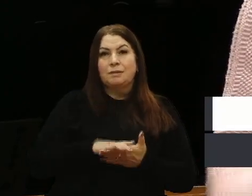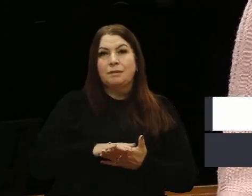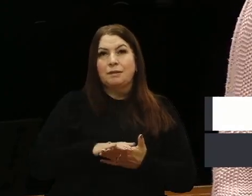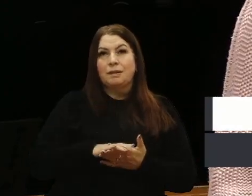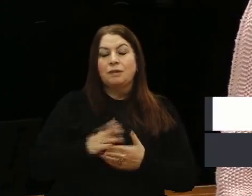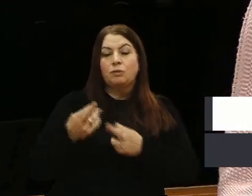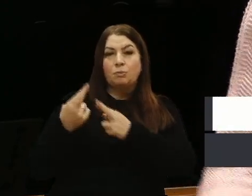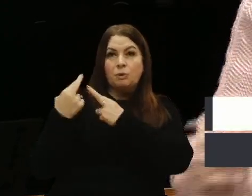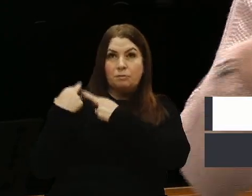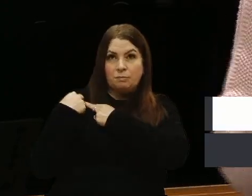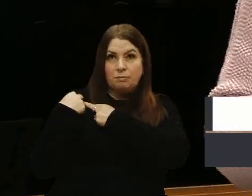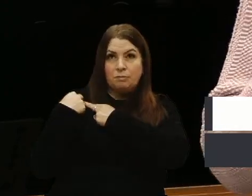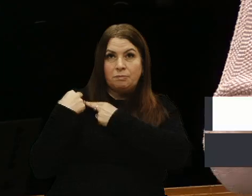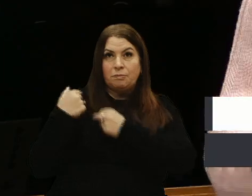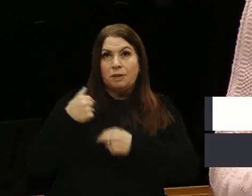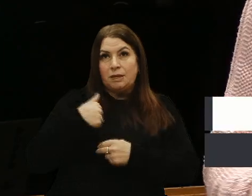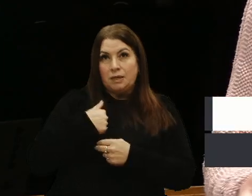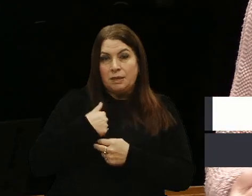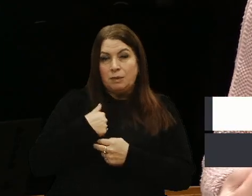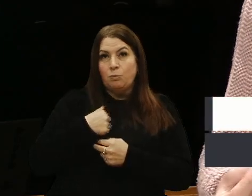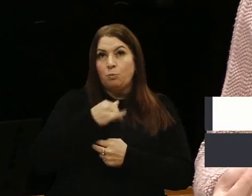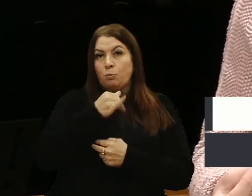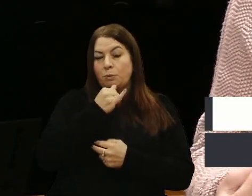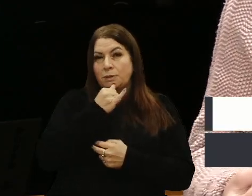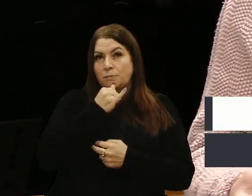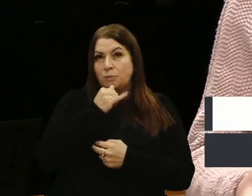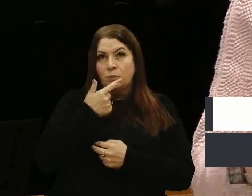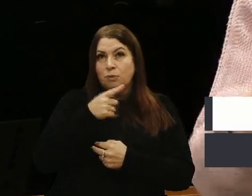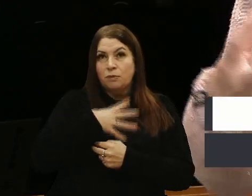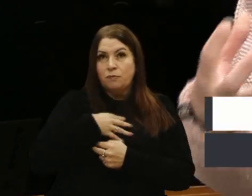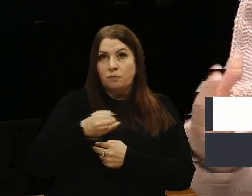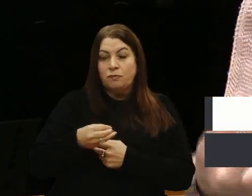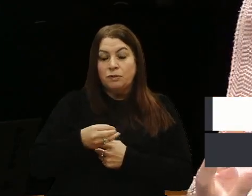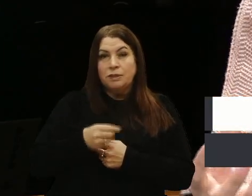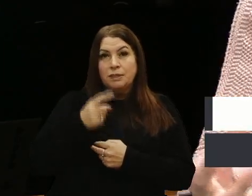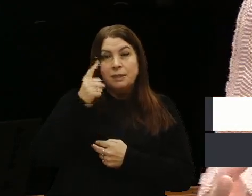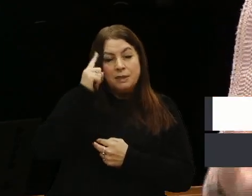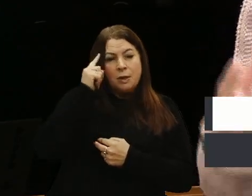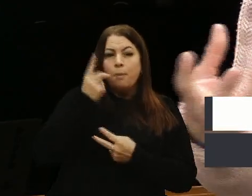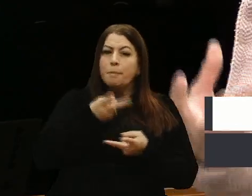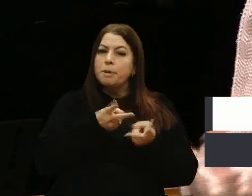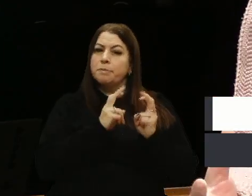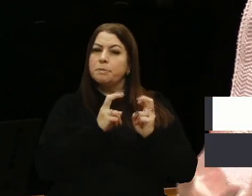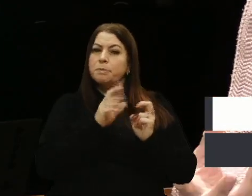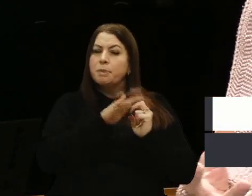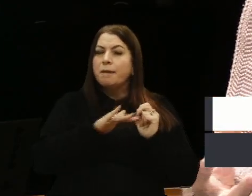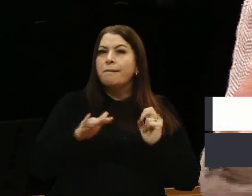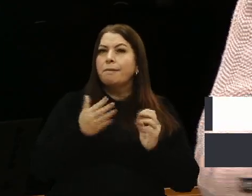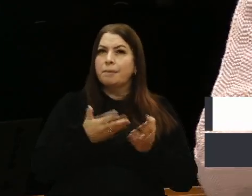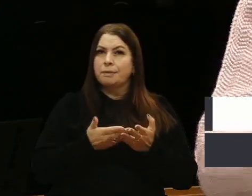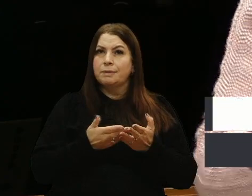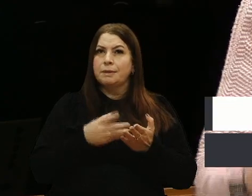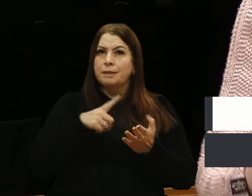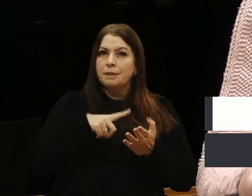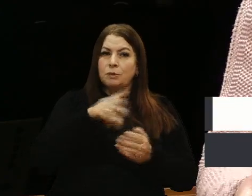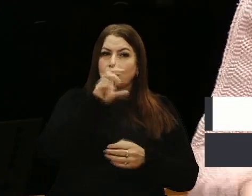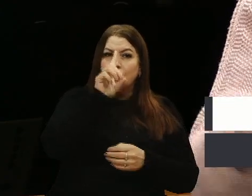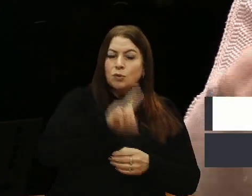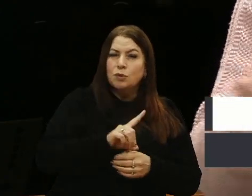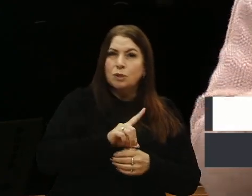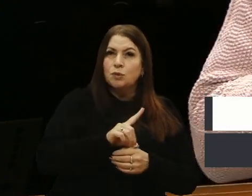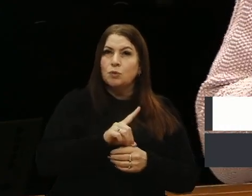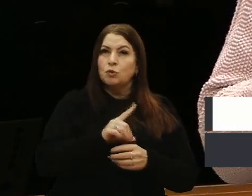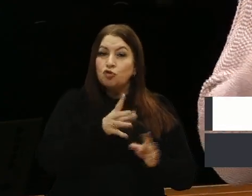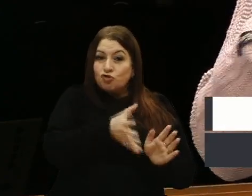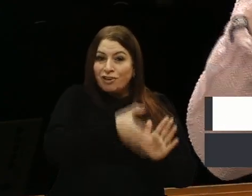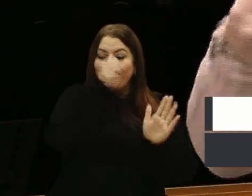de responsabilidades. Eu, por exemplo, não tenho filho, mas se eu percebo que uma criança tem os seus direitos violados,